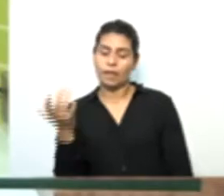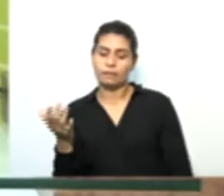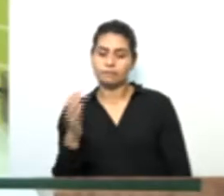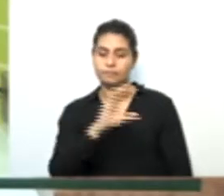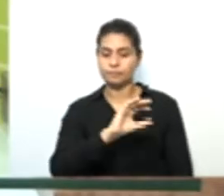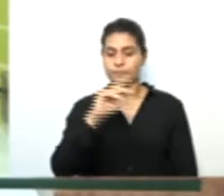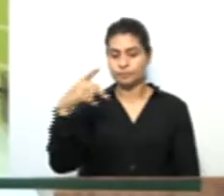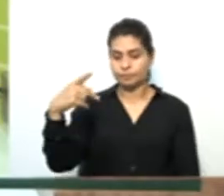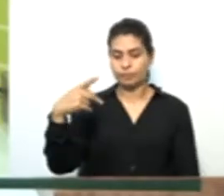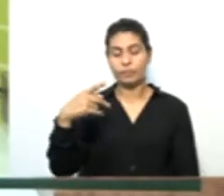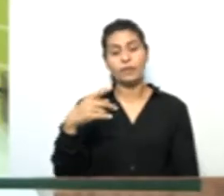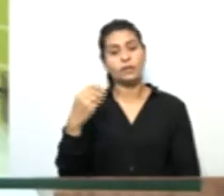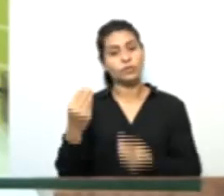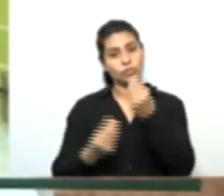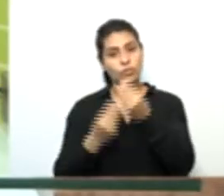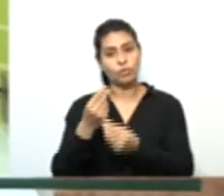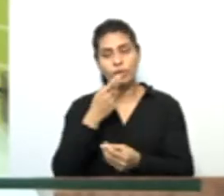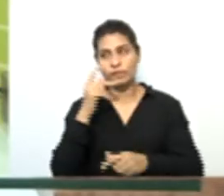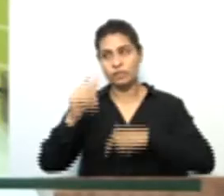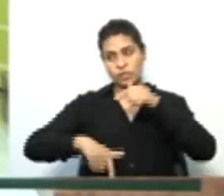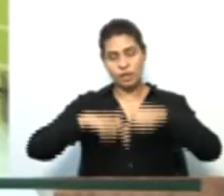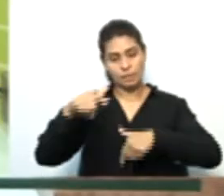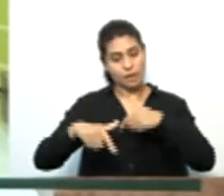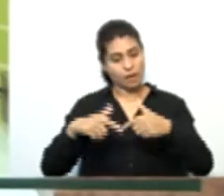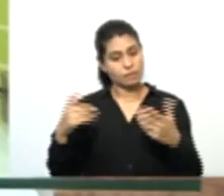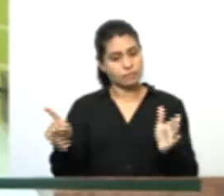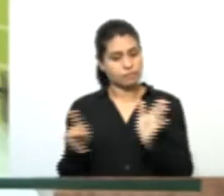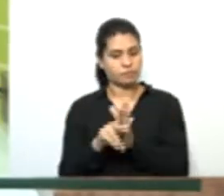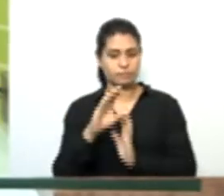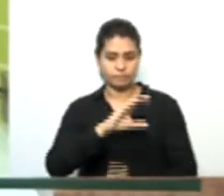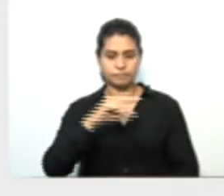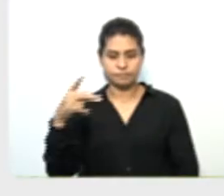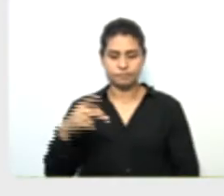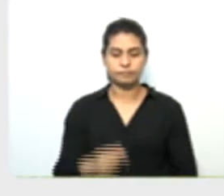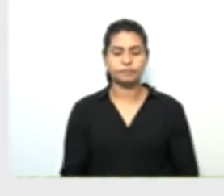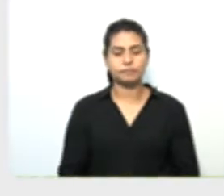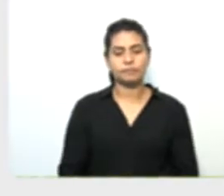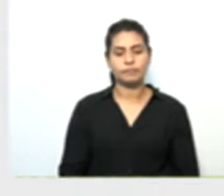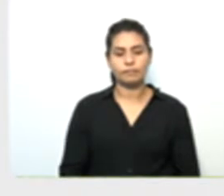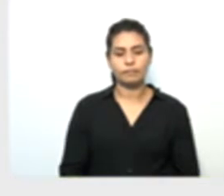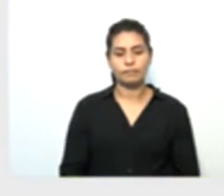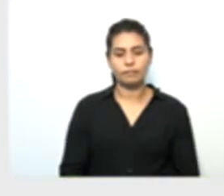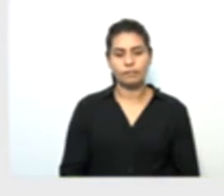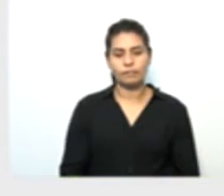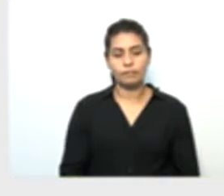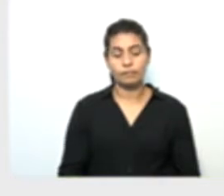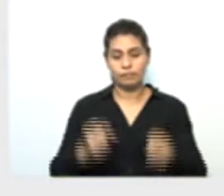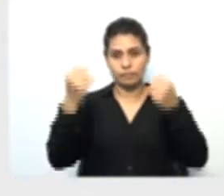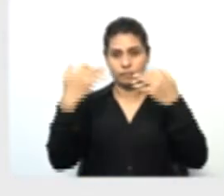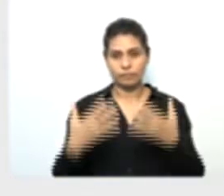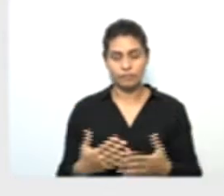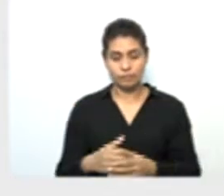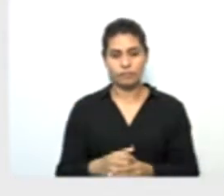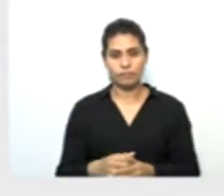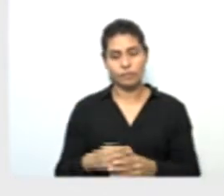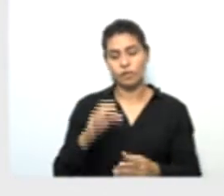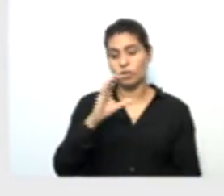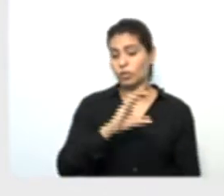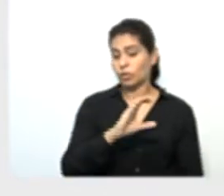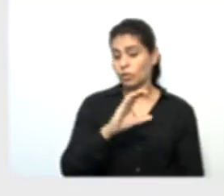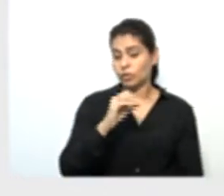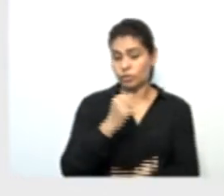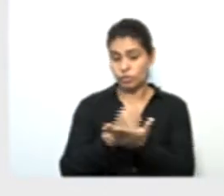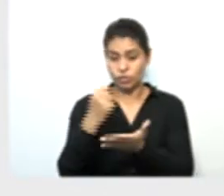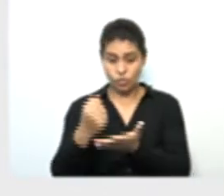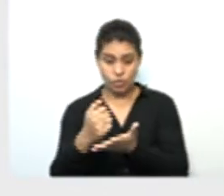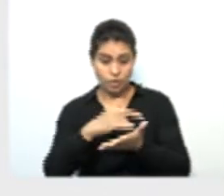desse contrato, desses contratos trabalhistas realizados pela cooperativa. Bom, e como a gente vê aqui no slide, quando a gente fala desses contratos e relações